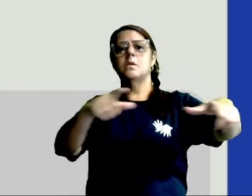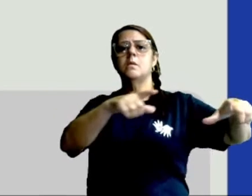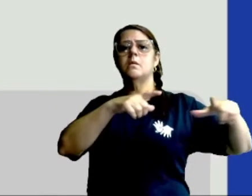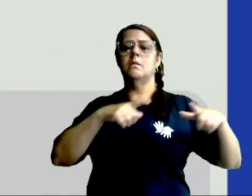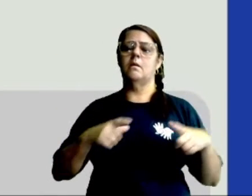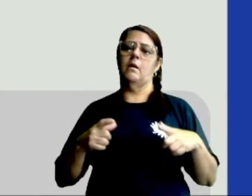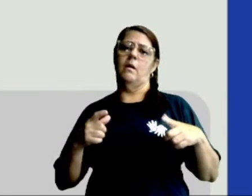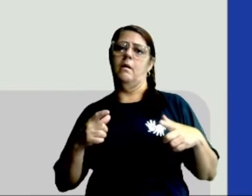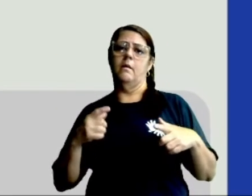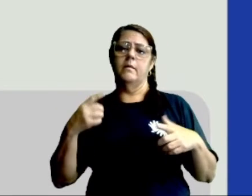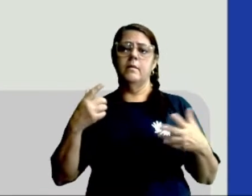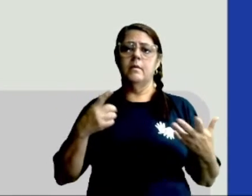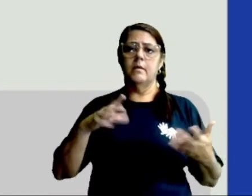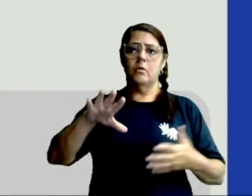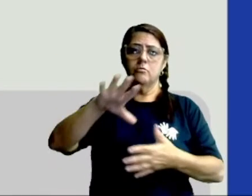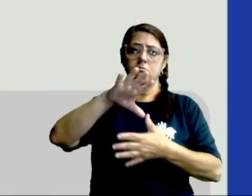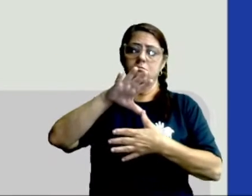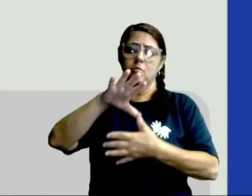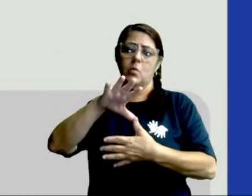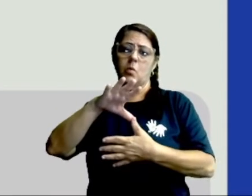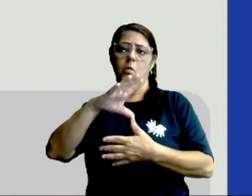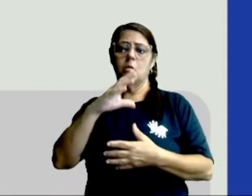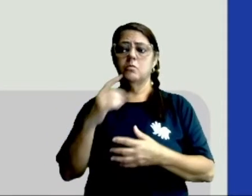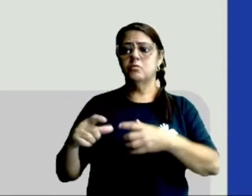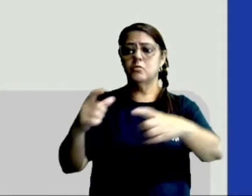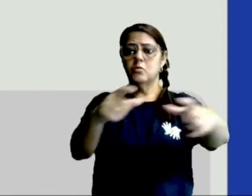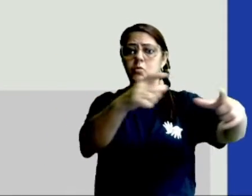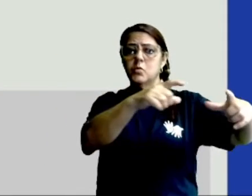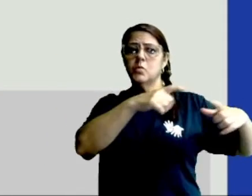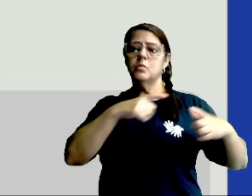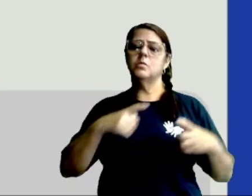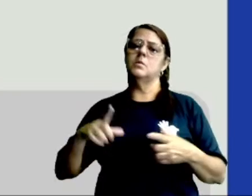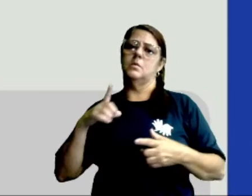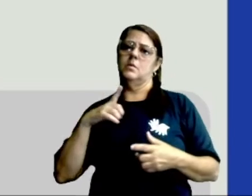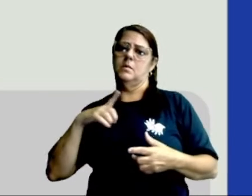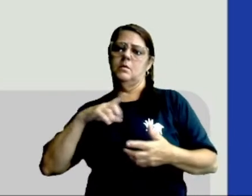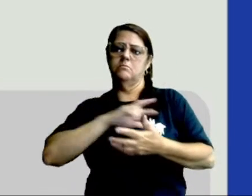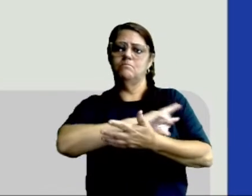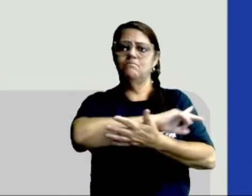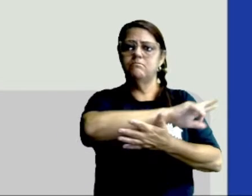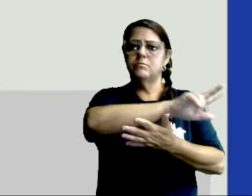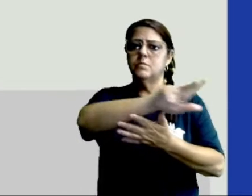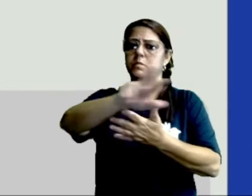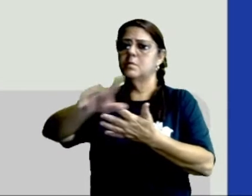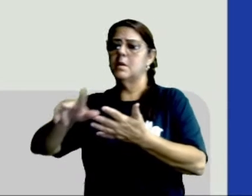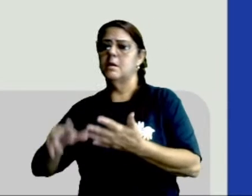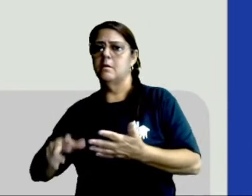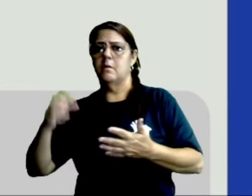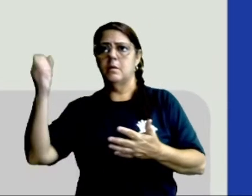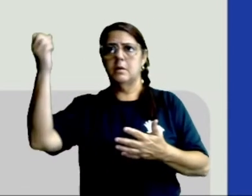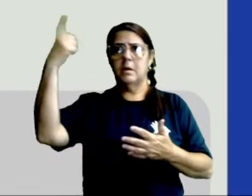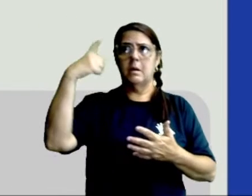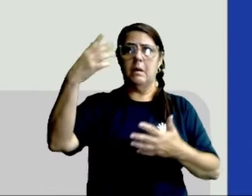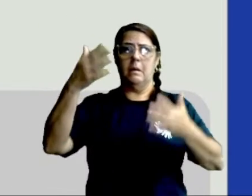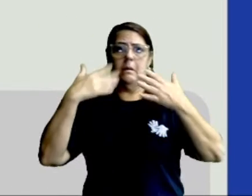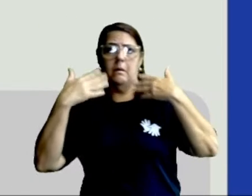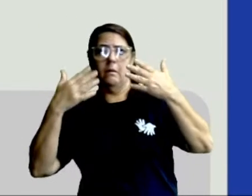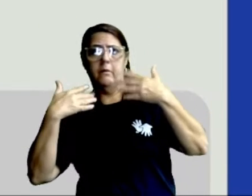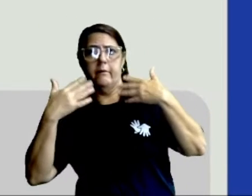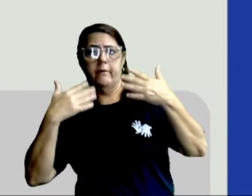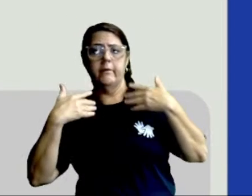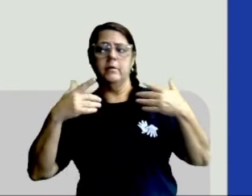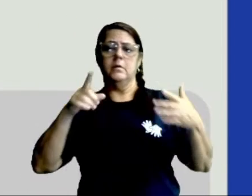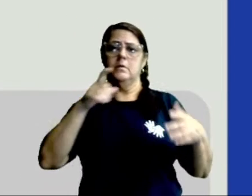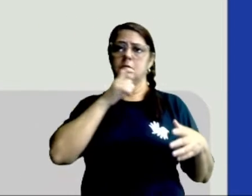Ele está presente, o continente está presente em todas as áreas, zonas climáticas, né? As zonas mais quentes, né, que é a